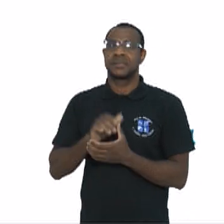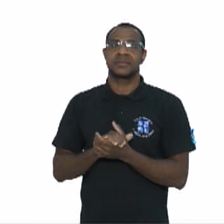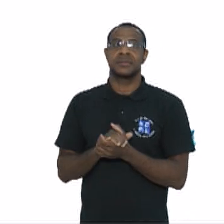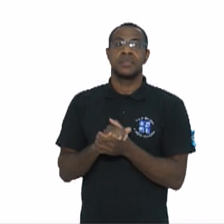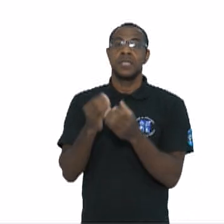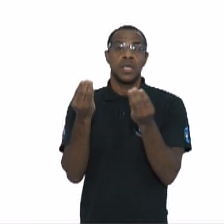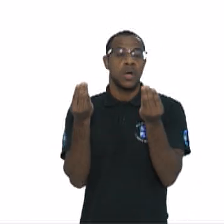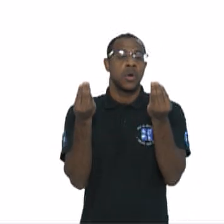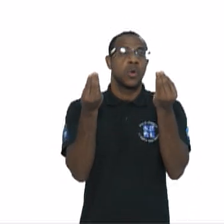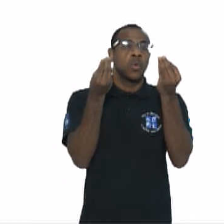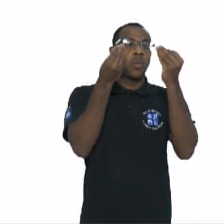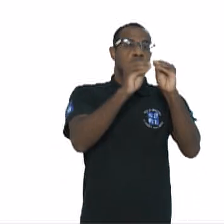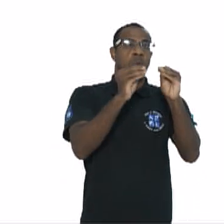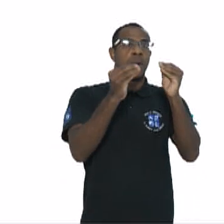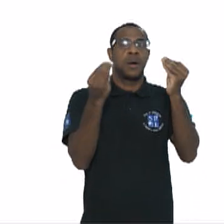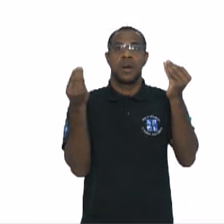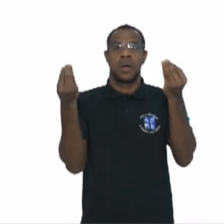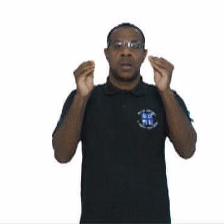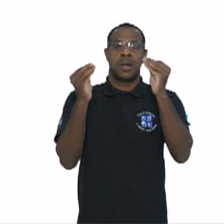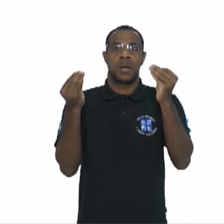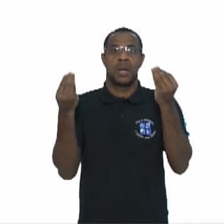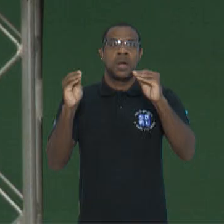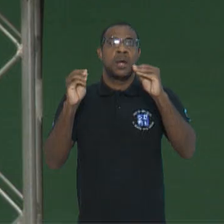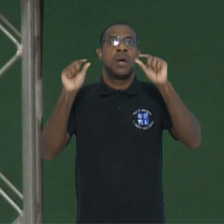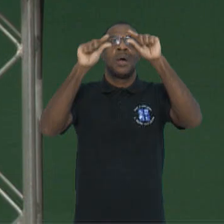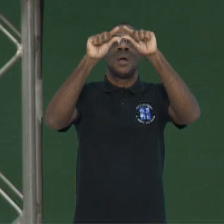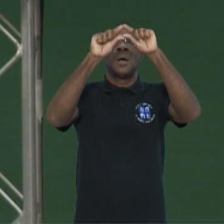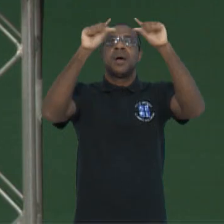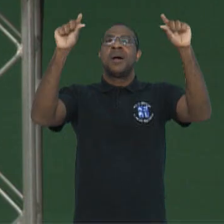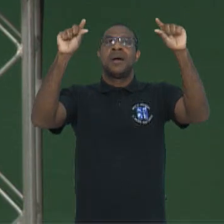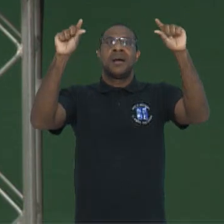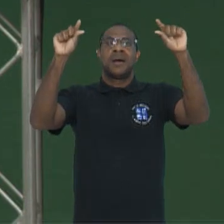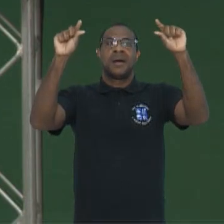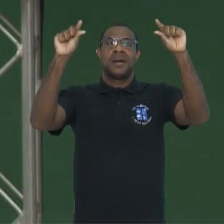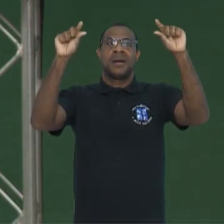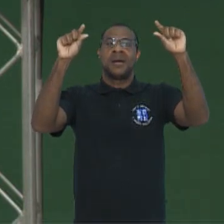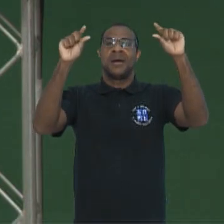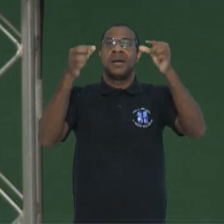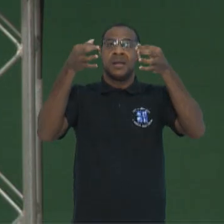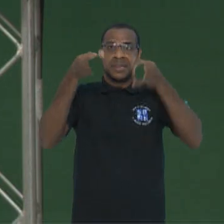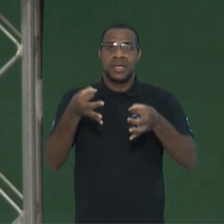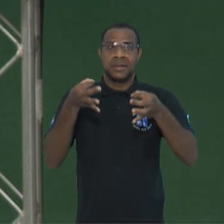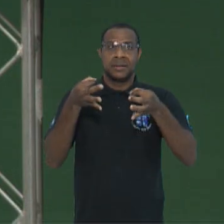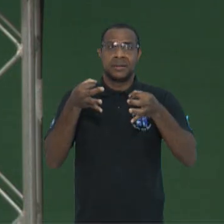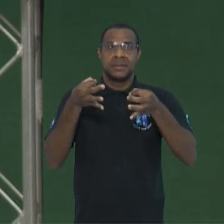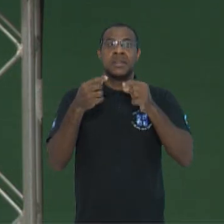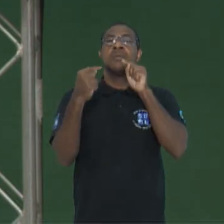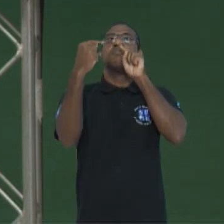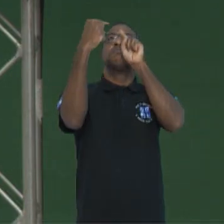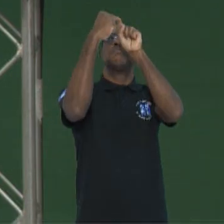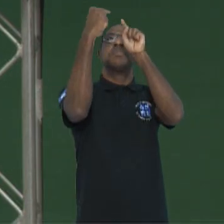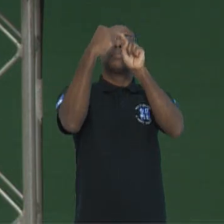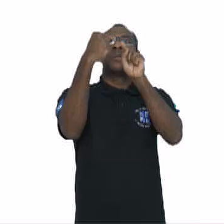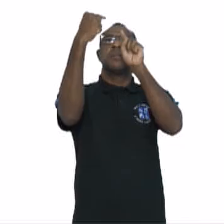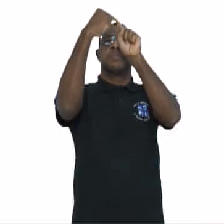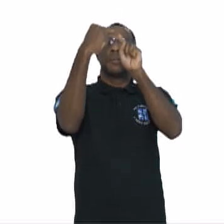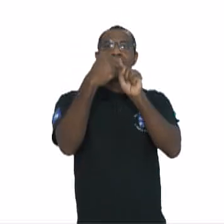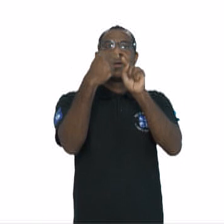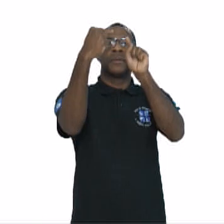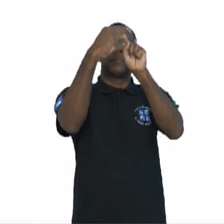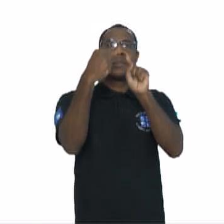com o adjetivo correto. Lembrando que todos os adjetivos que nós temos ali representam os sentimentos.